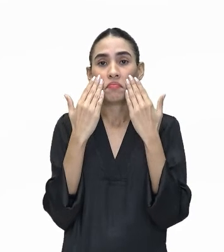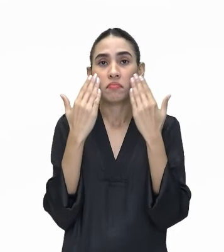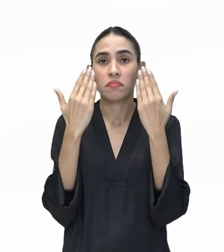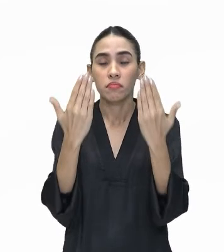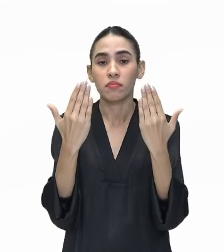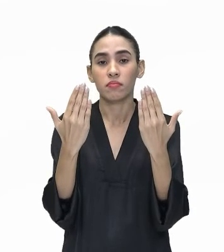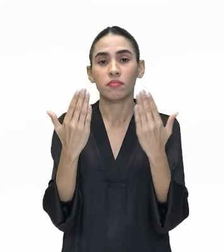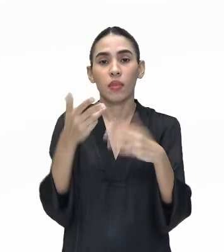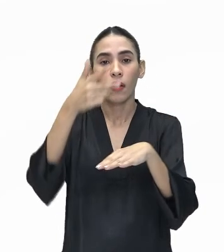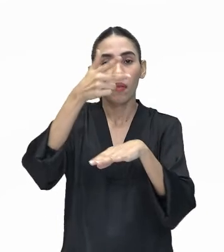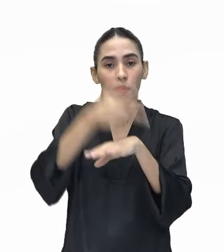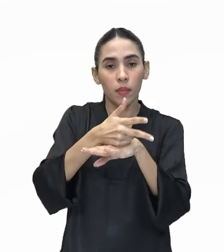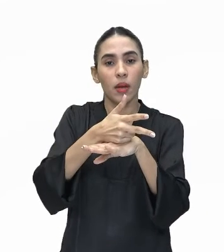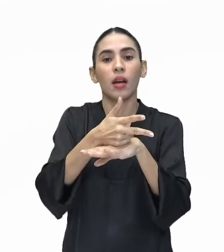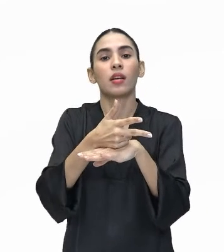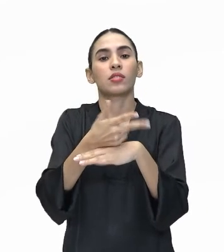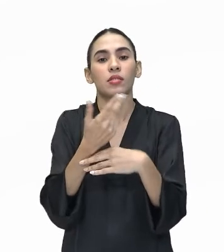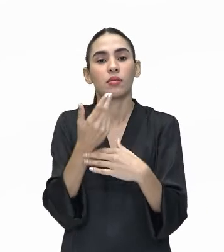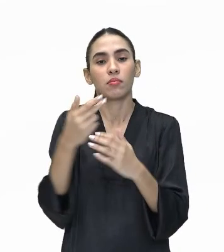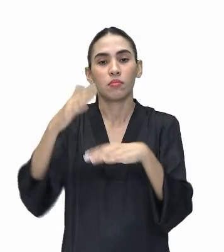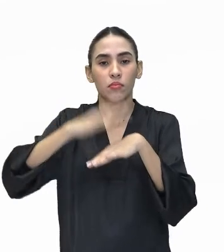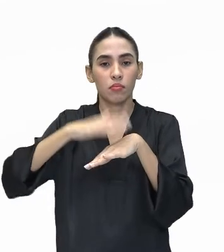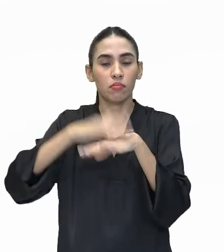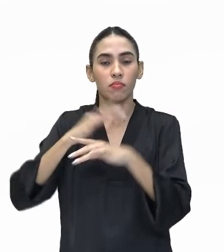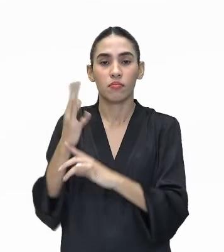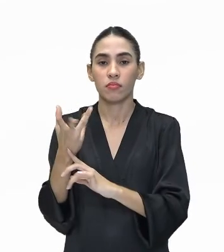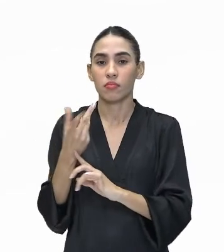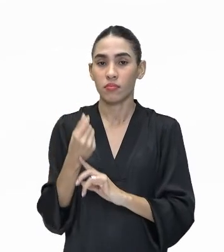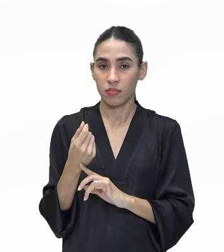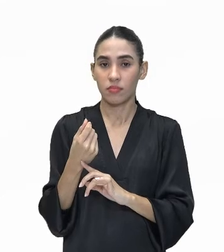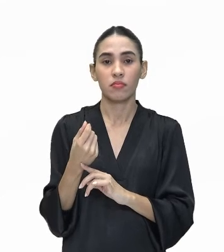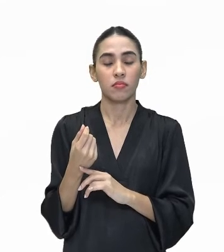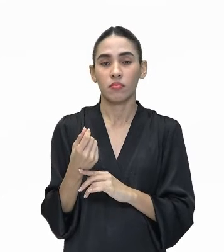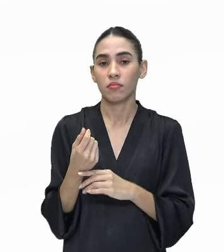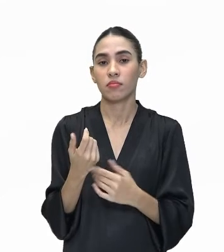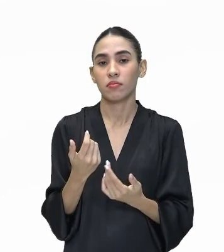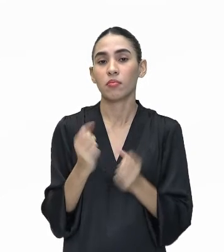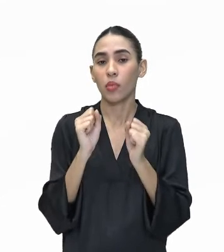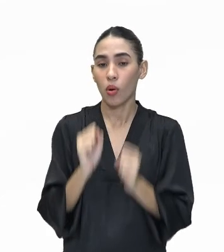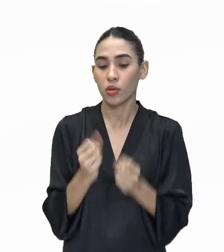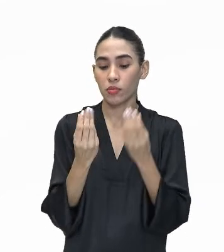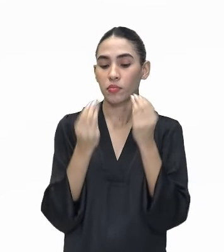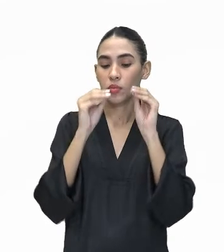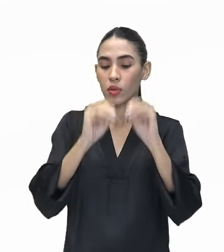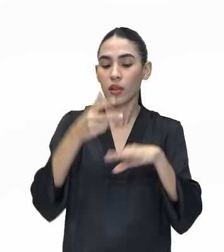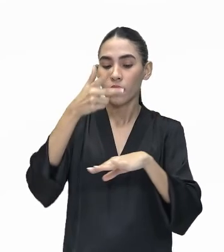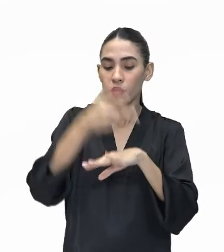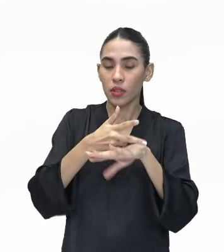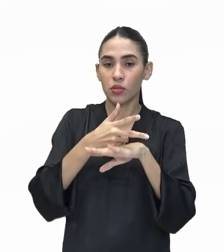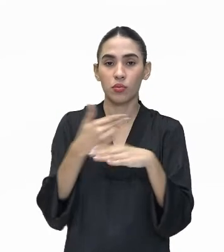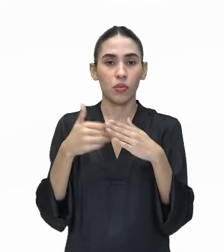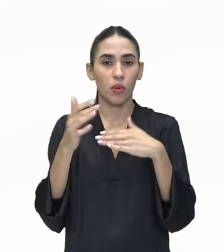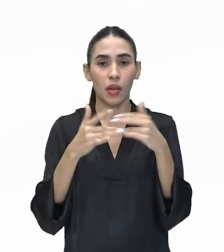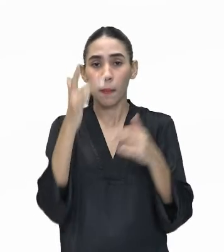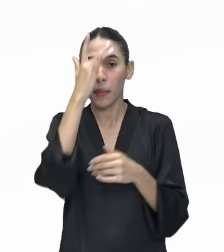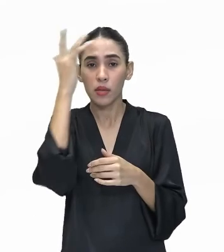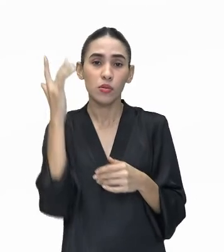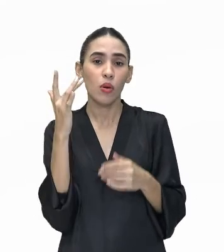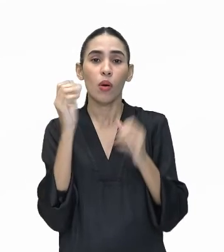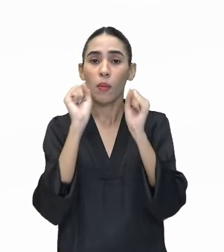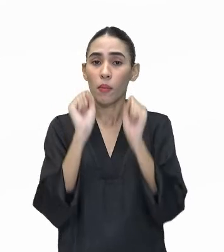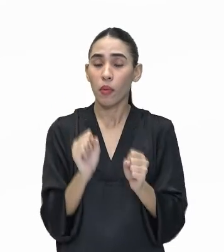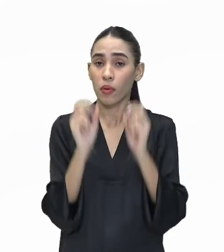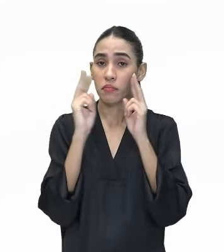essas filmagens, essas produções artísticas num vídeo em que qualquer pessoa do